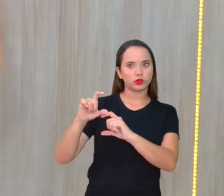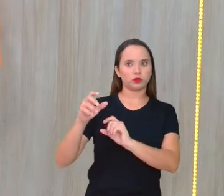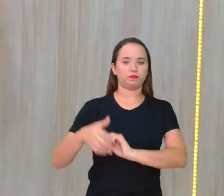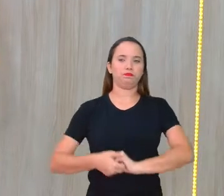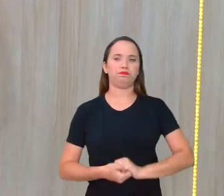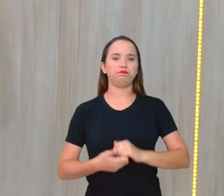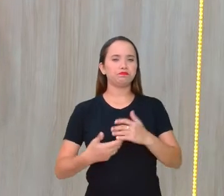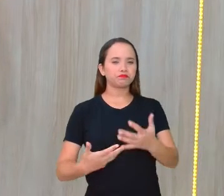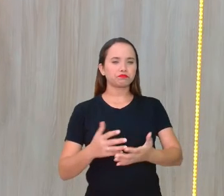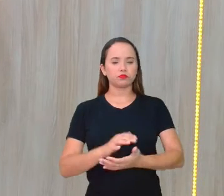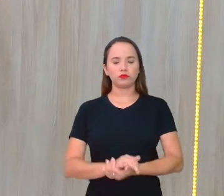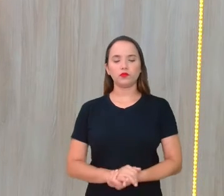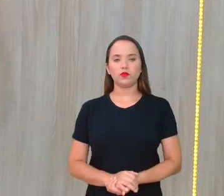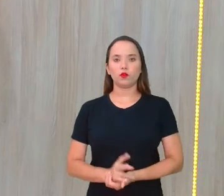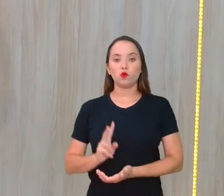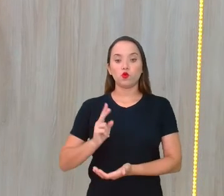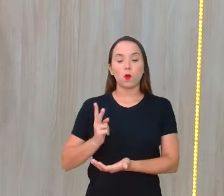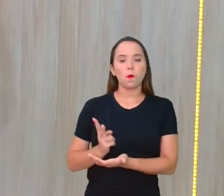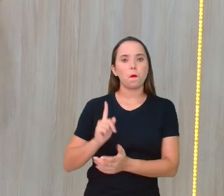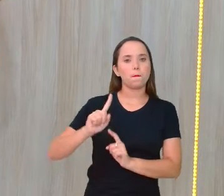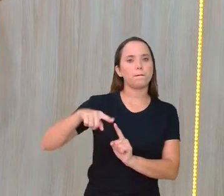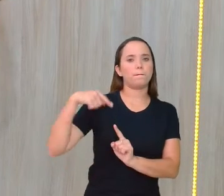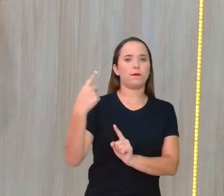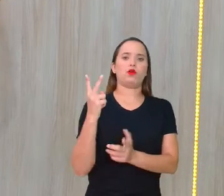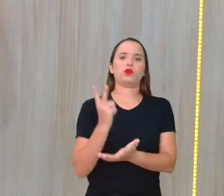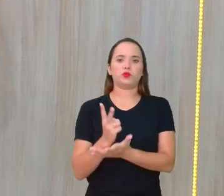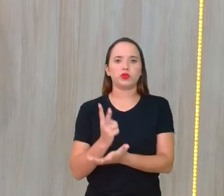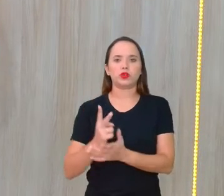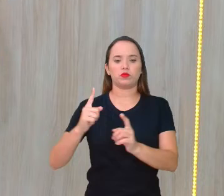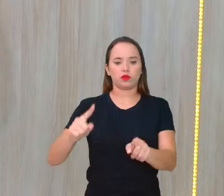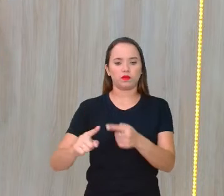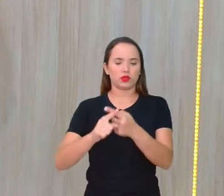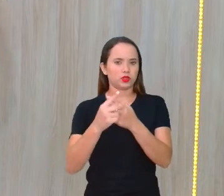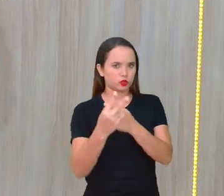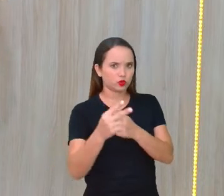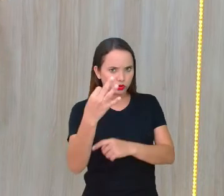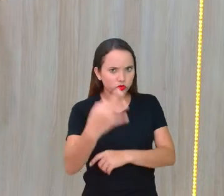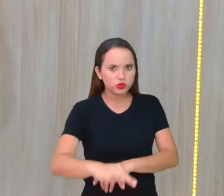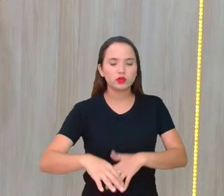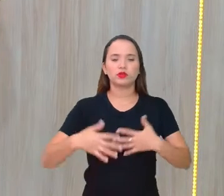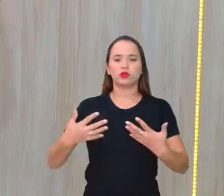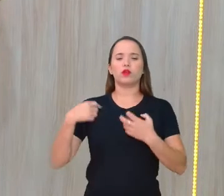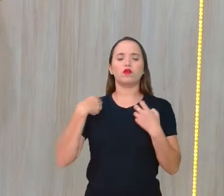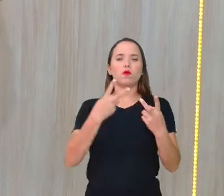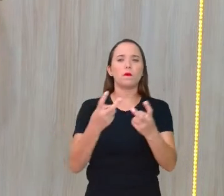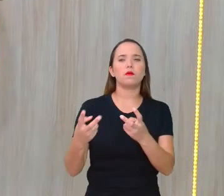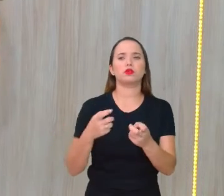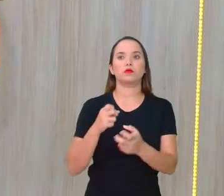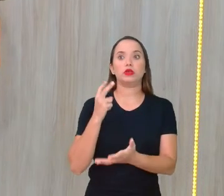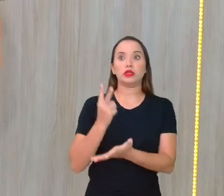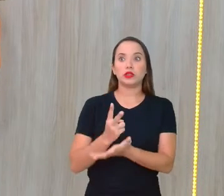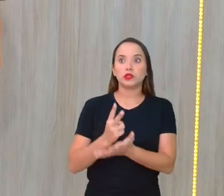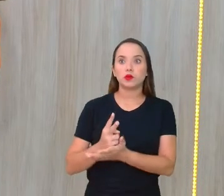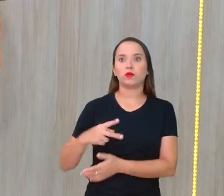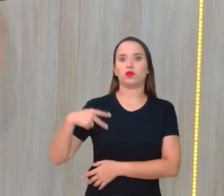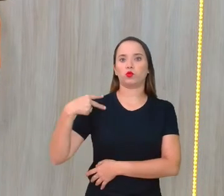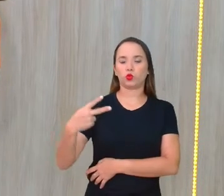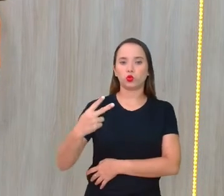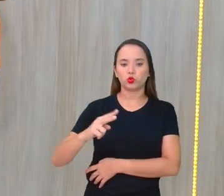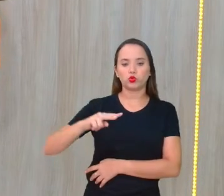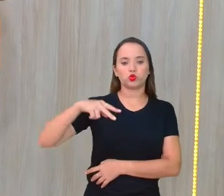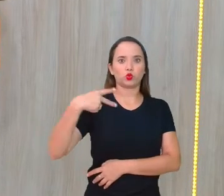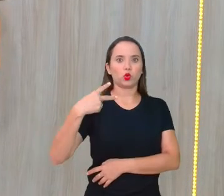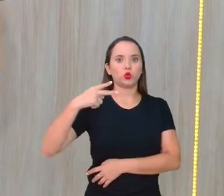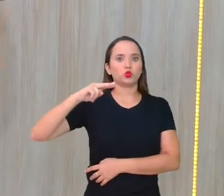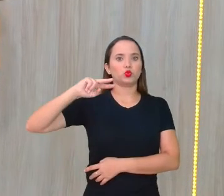Então, o próximo é sempre multiplicado por 2. Então, eu vou observar que sempre que eu quiser o próximo, eu vou multiplicando